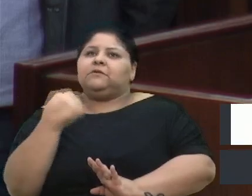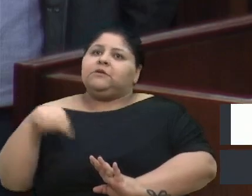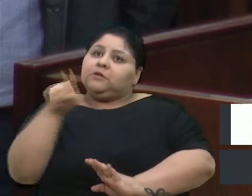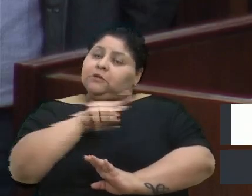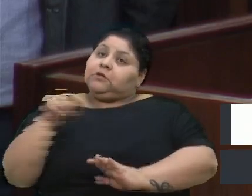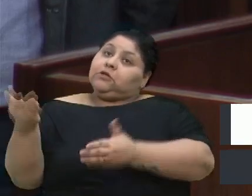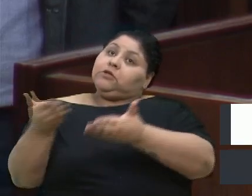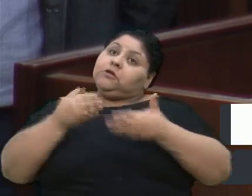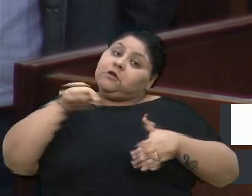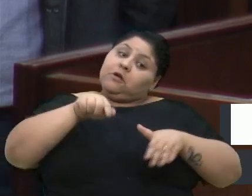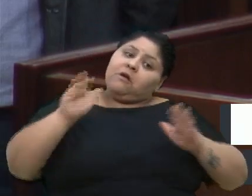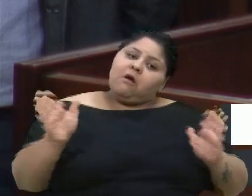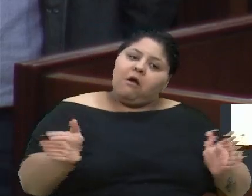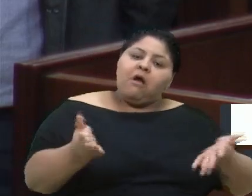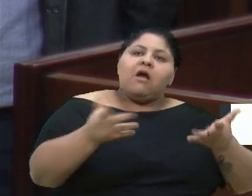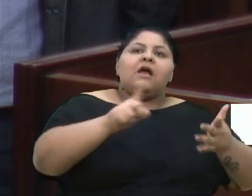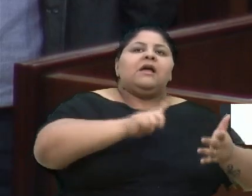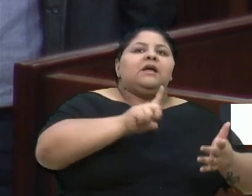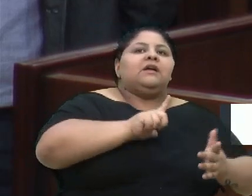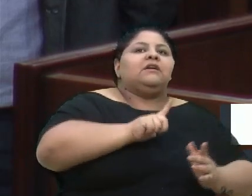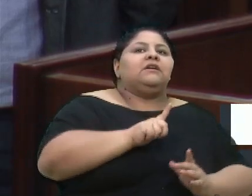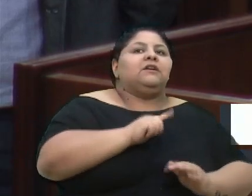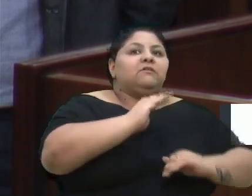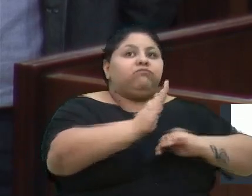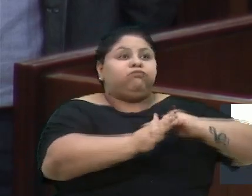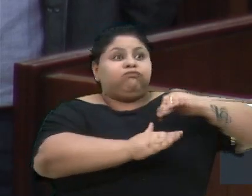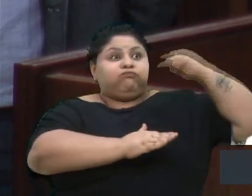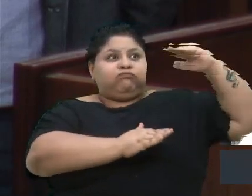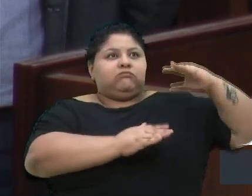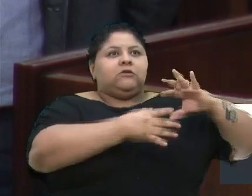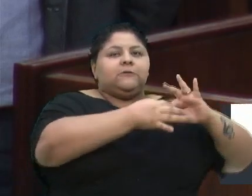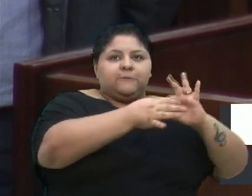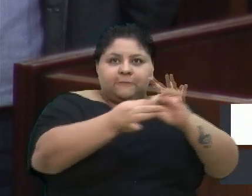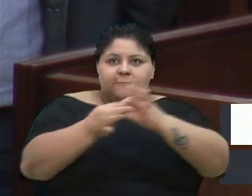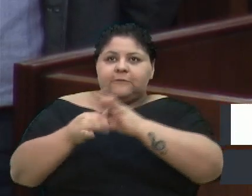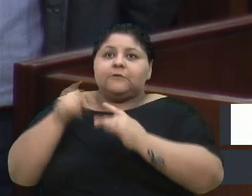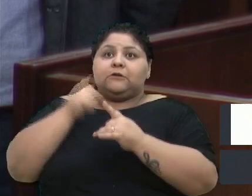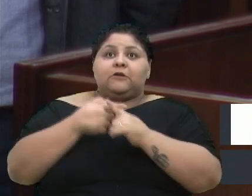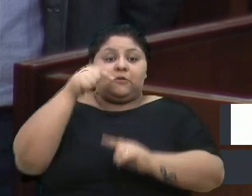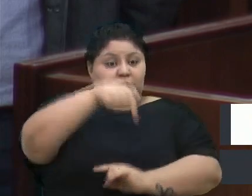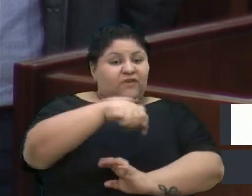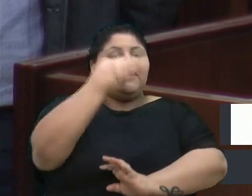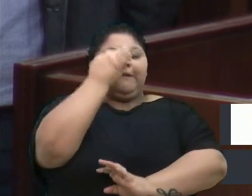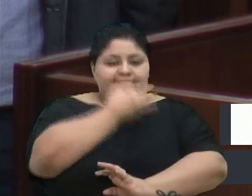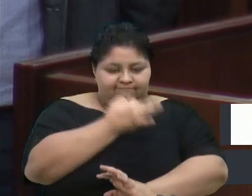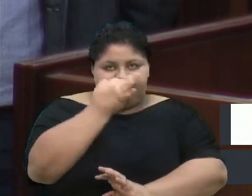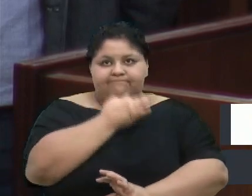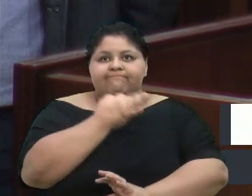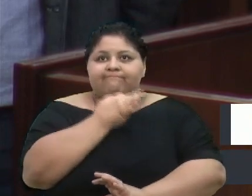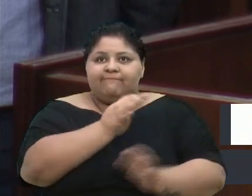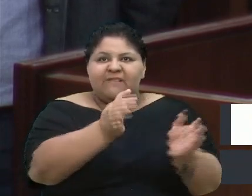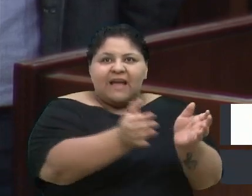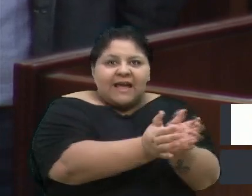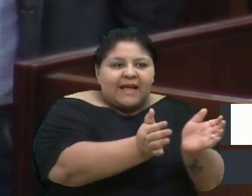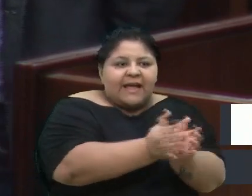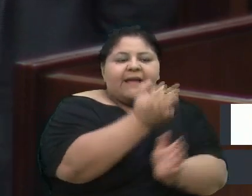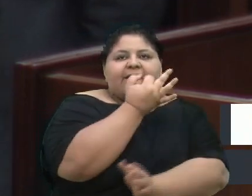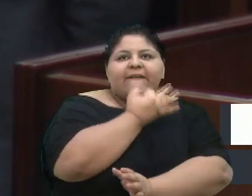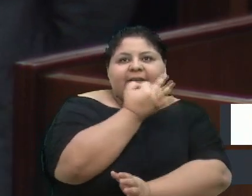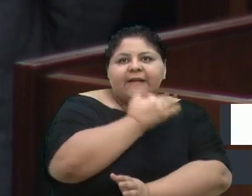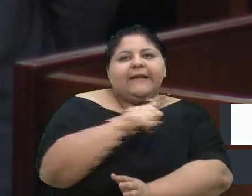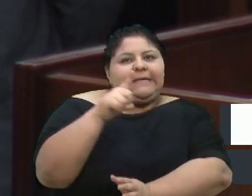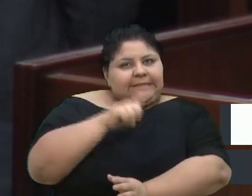trazendo um evento onde tem atletas de nível olímpico, é porque a cidade de Caxias do Sul, a equipe de Caxias do Sul, tem uma